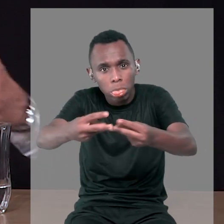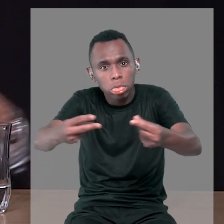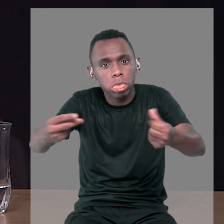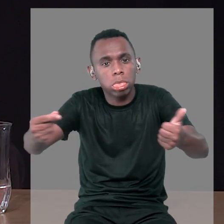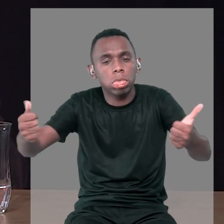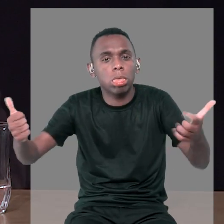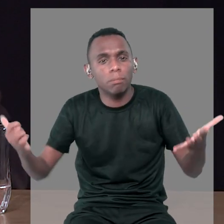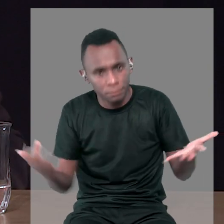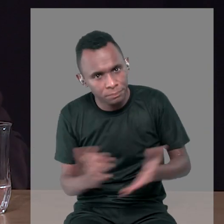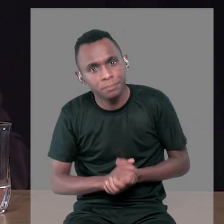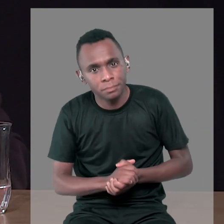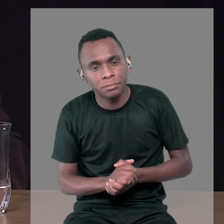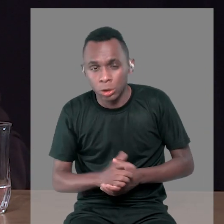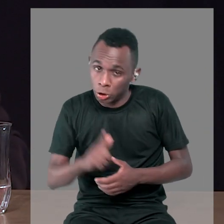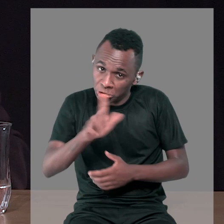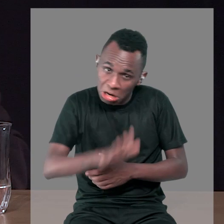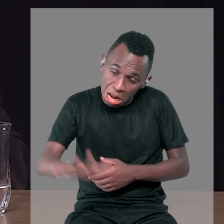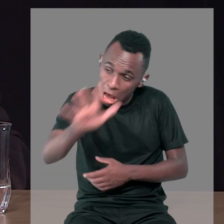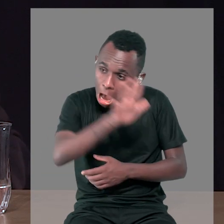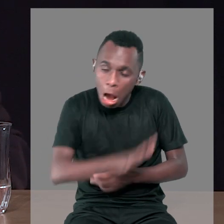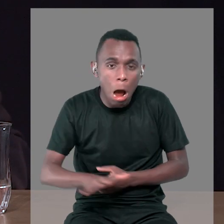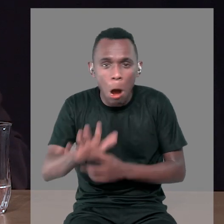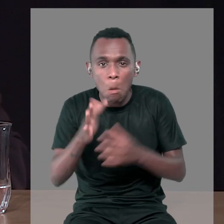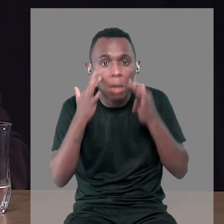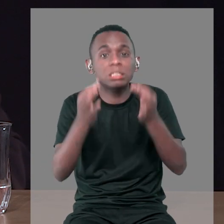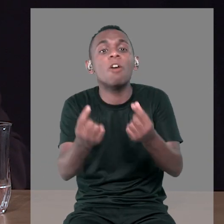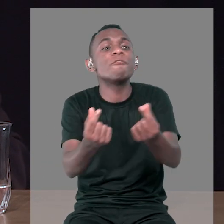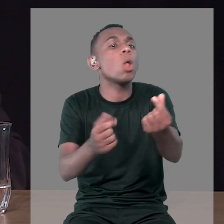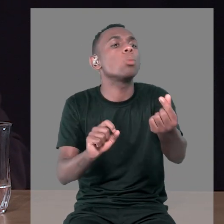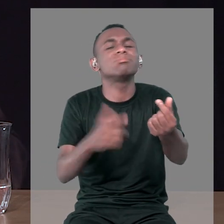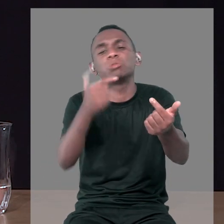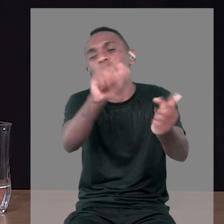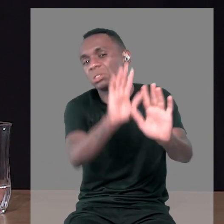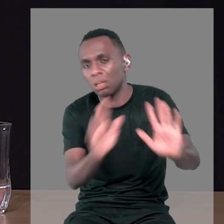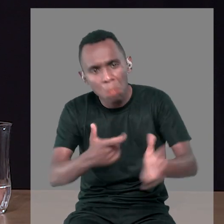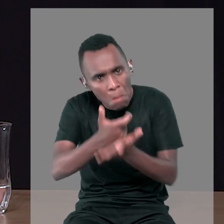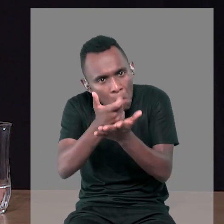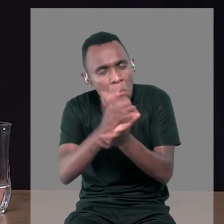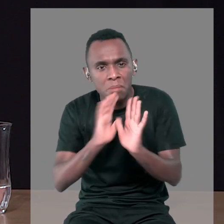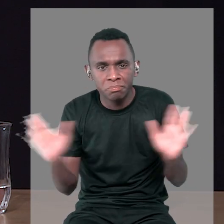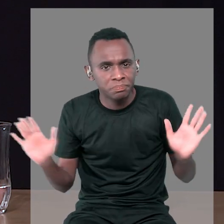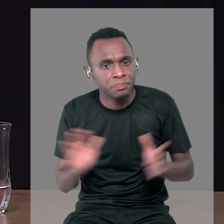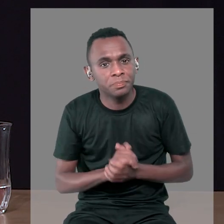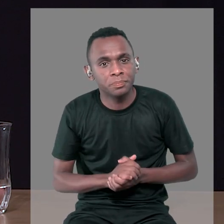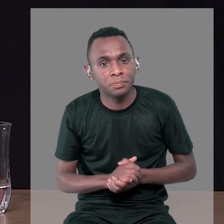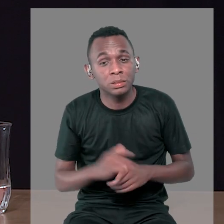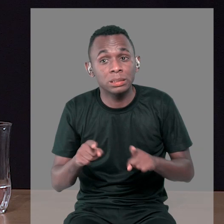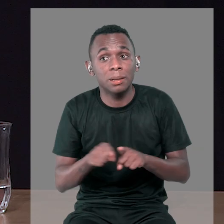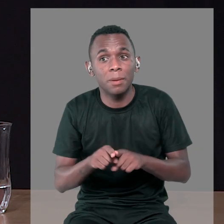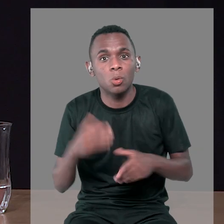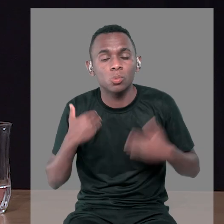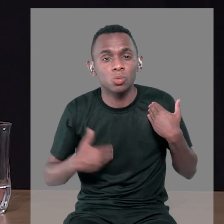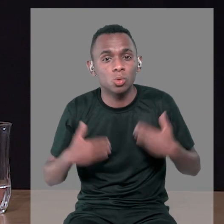pouco geral, sem atenção ao valor dos mesmos, E mais, né, os corpos são